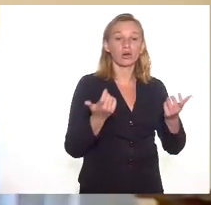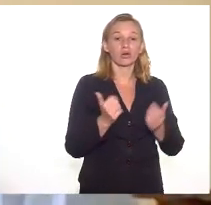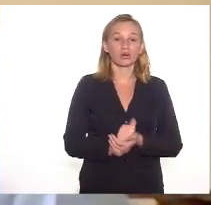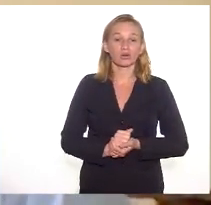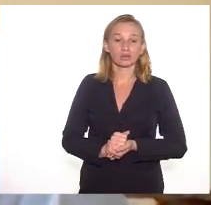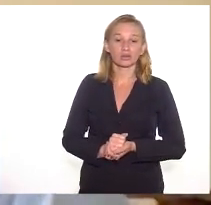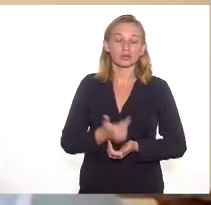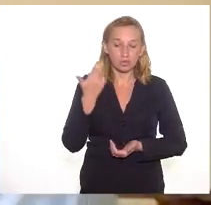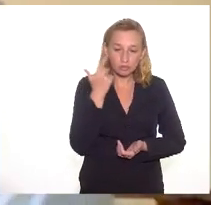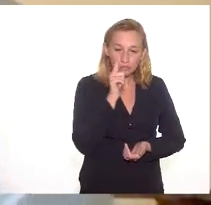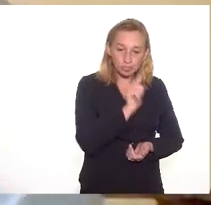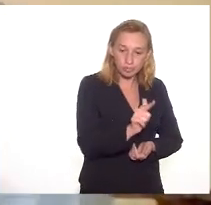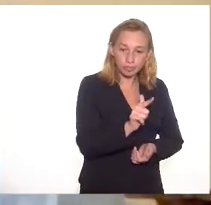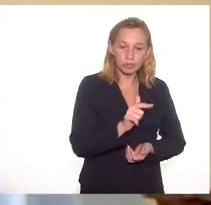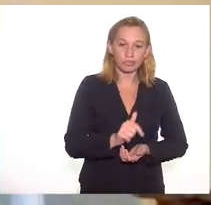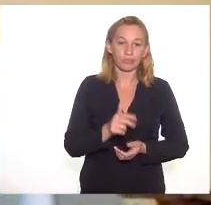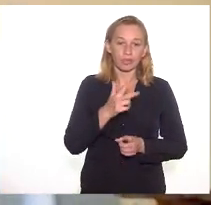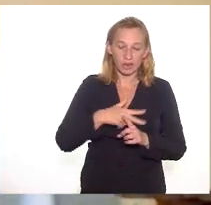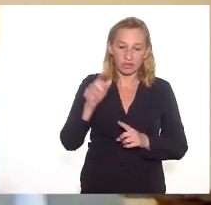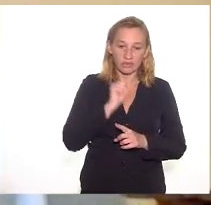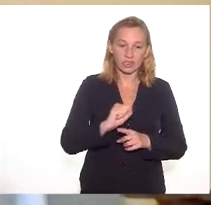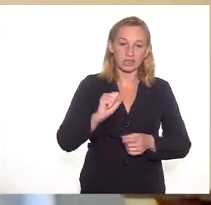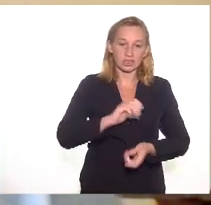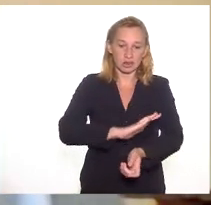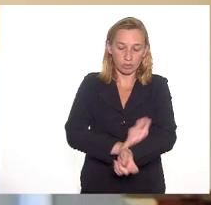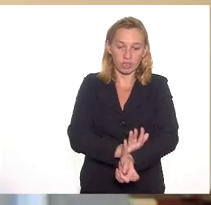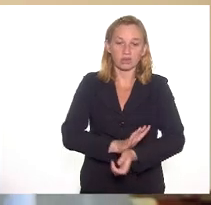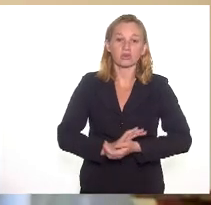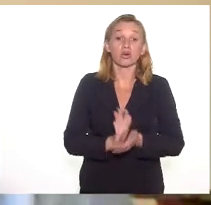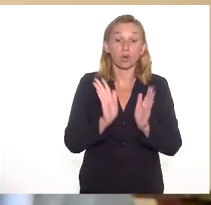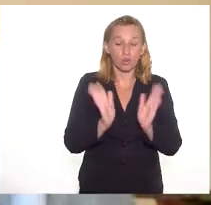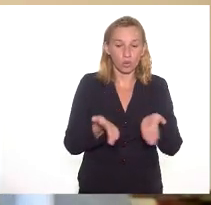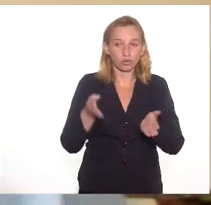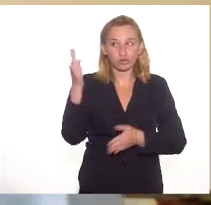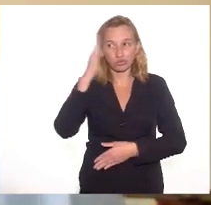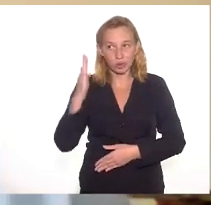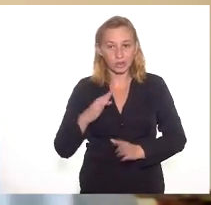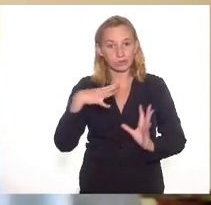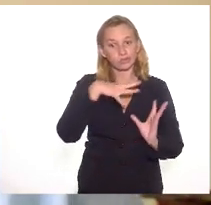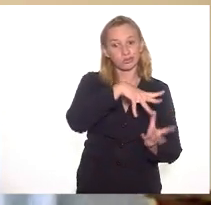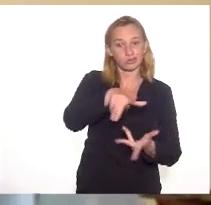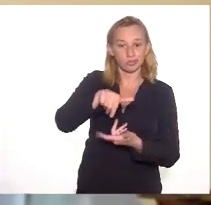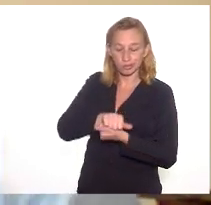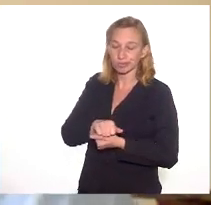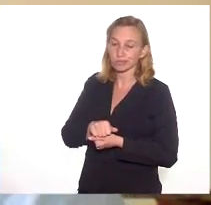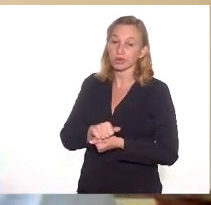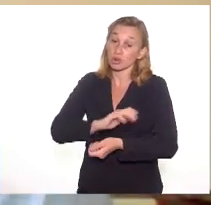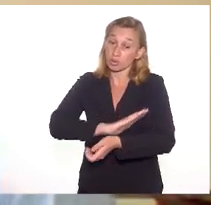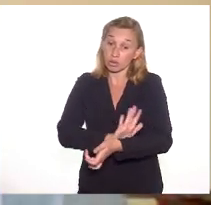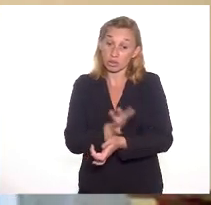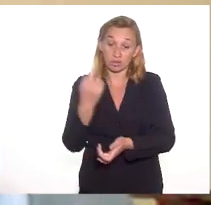está conseguindo vencer o racismo, porque hoje, no Brasil e no mundo inteiro, o racismo religioso é uma das